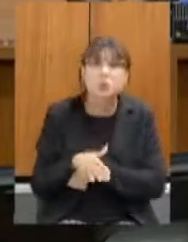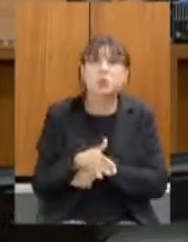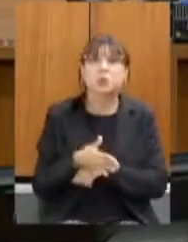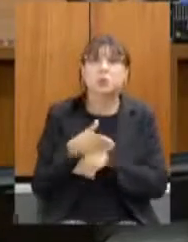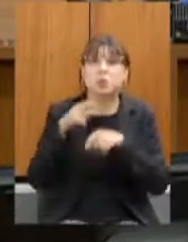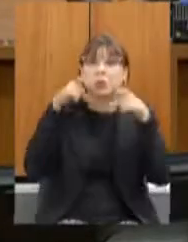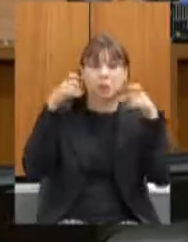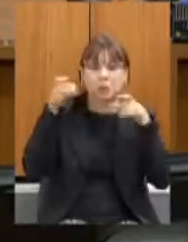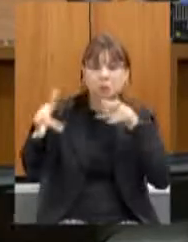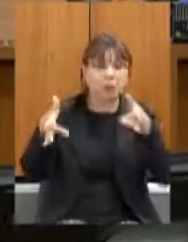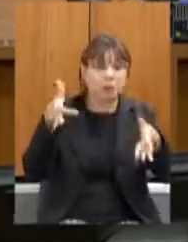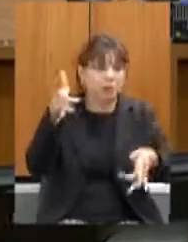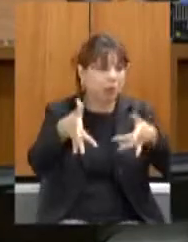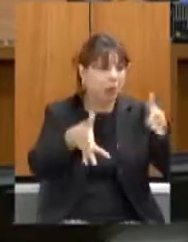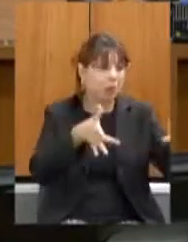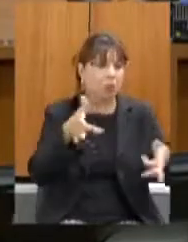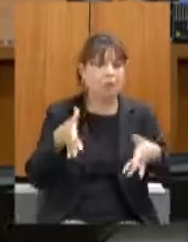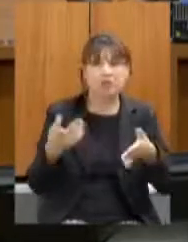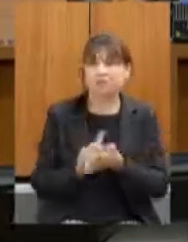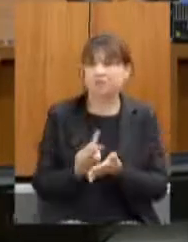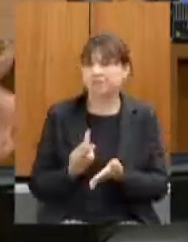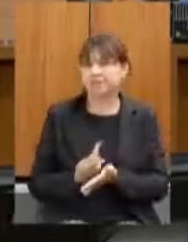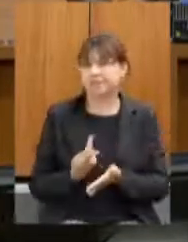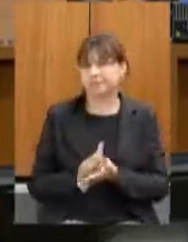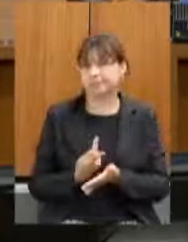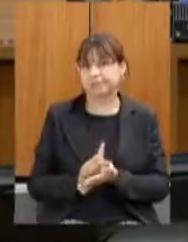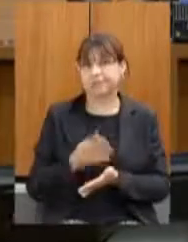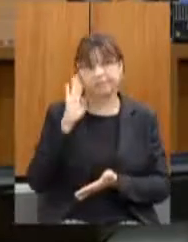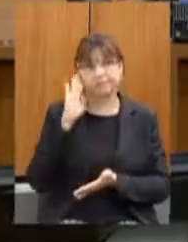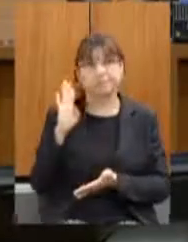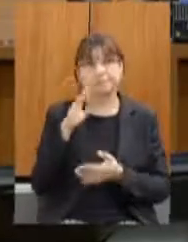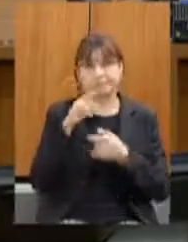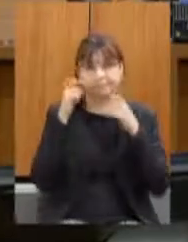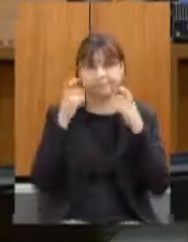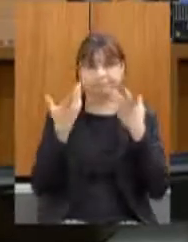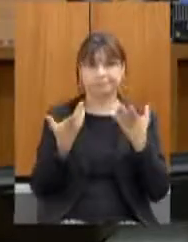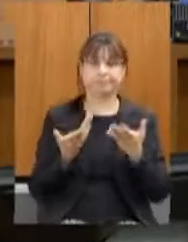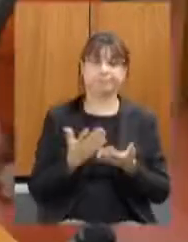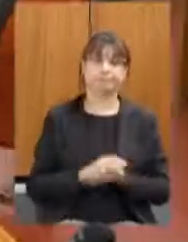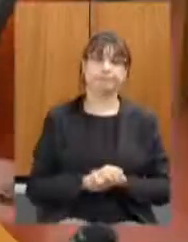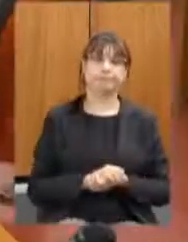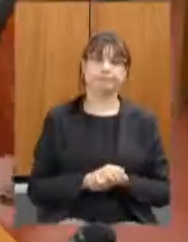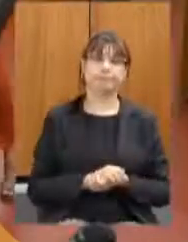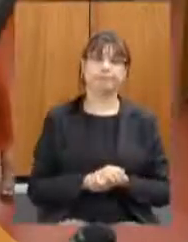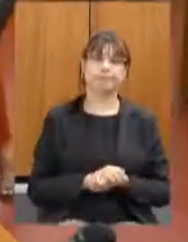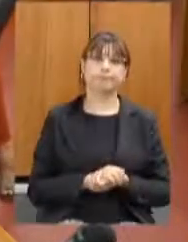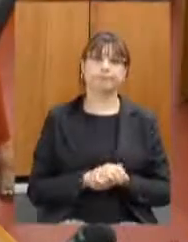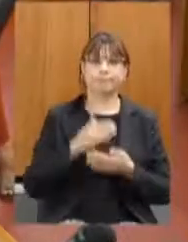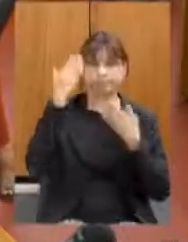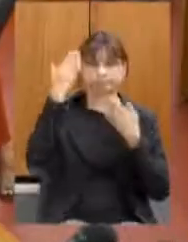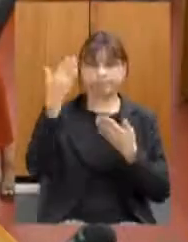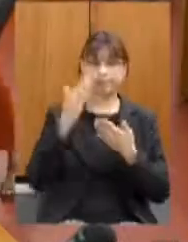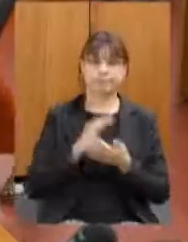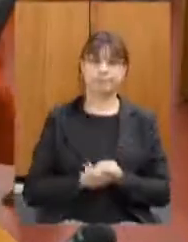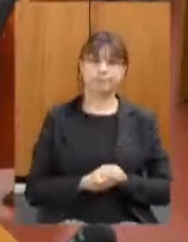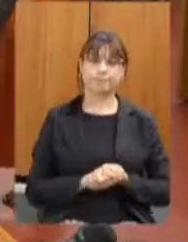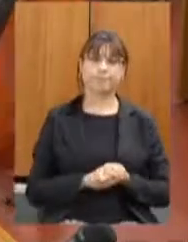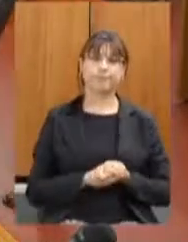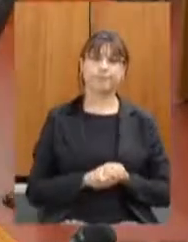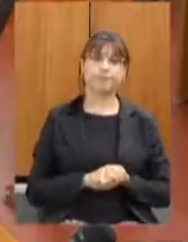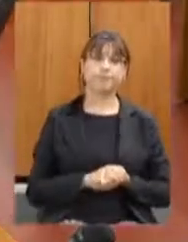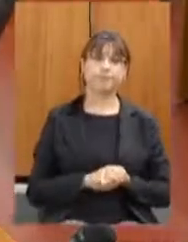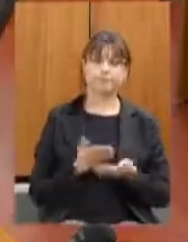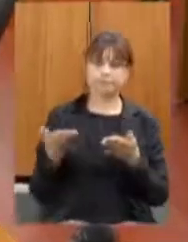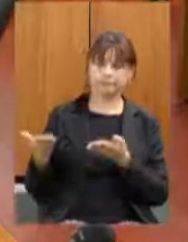descarte inadequado especialmente as máscaras outorgado seria da sua tem a palavra